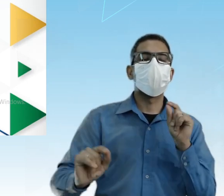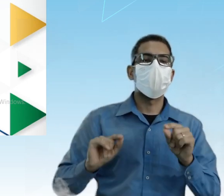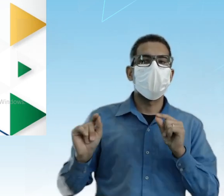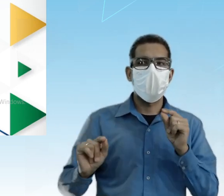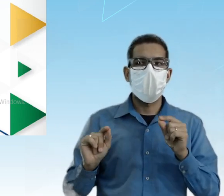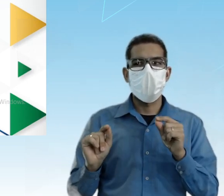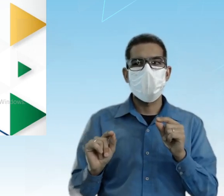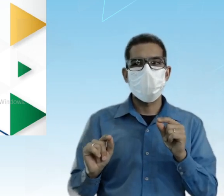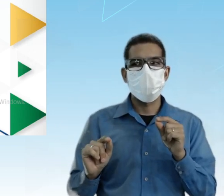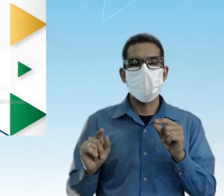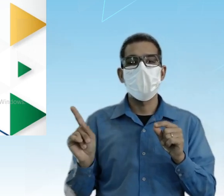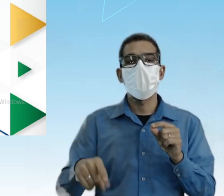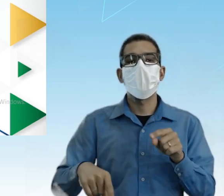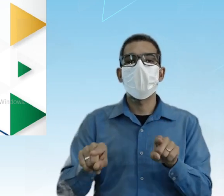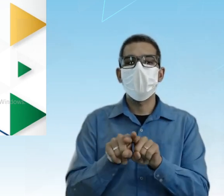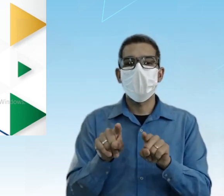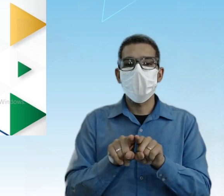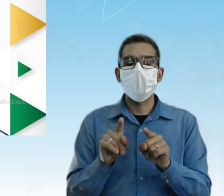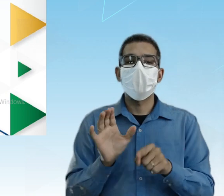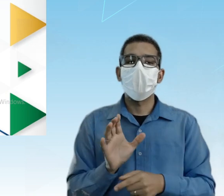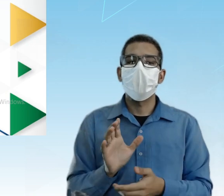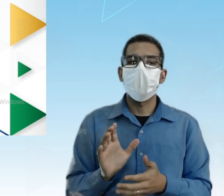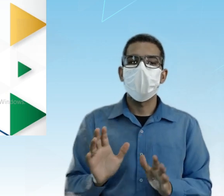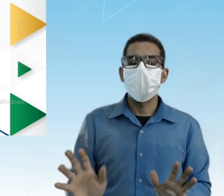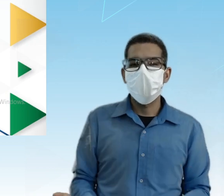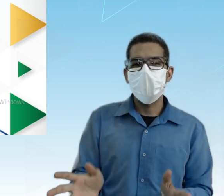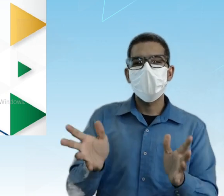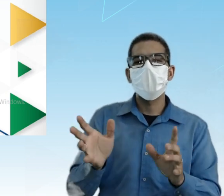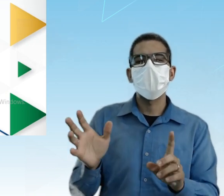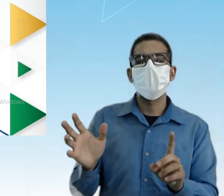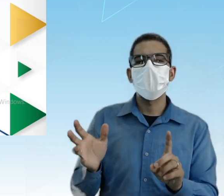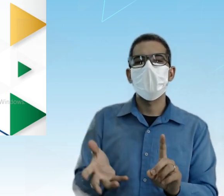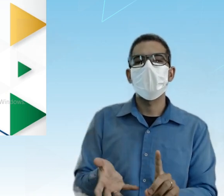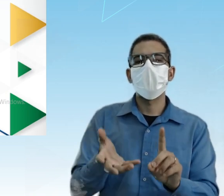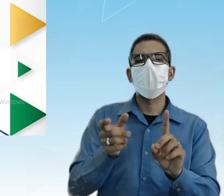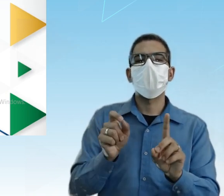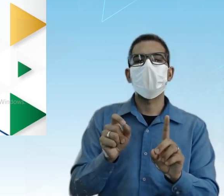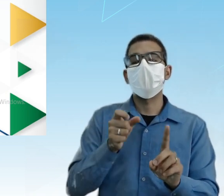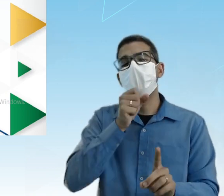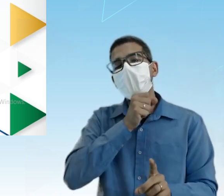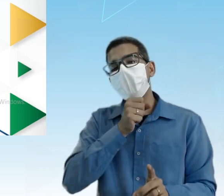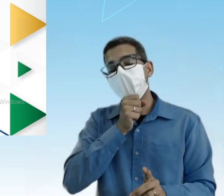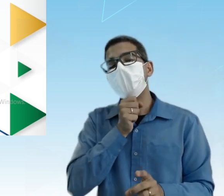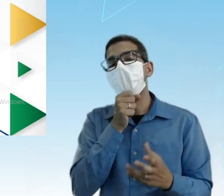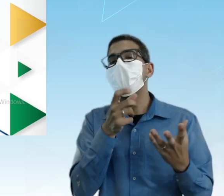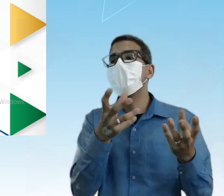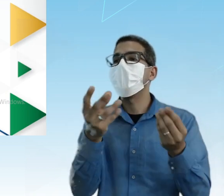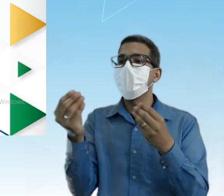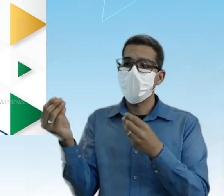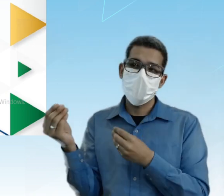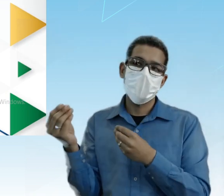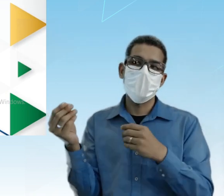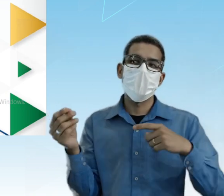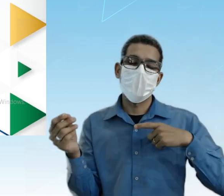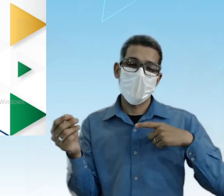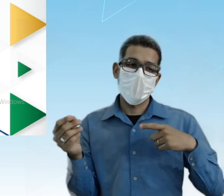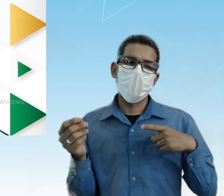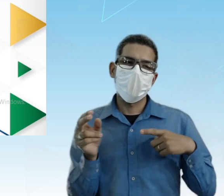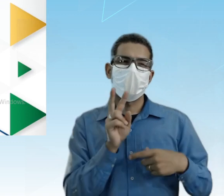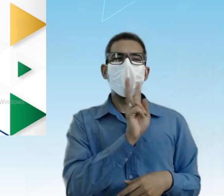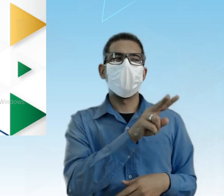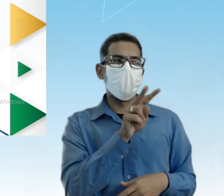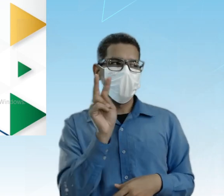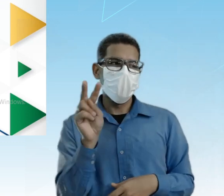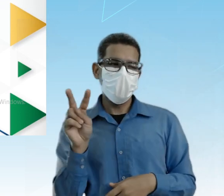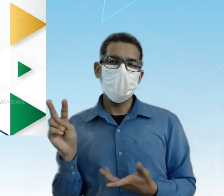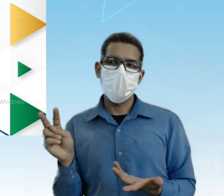seria contribuir também para o seu envelhecimento. Hoje, você sabe que os brasileiros são mais idosos.